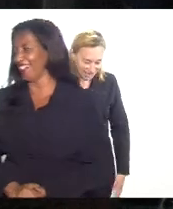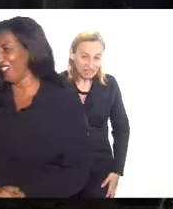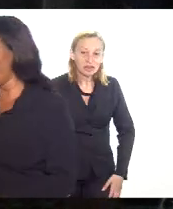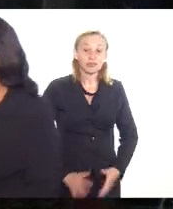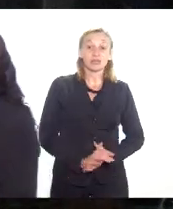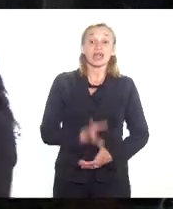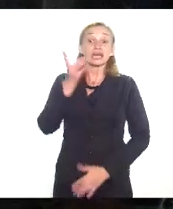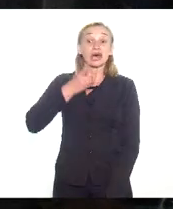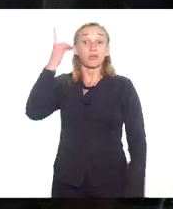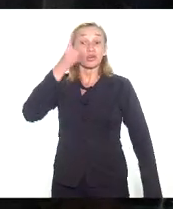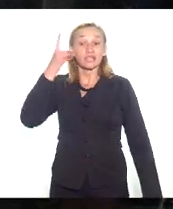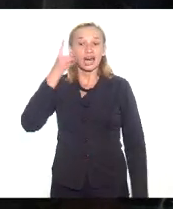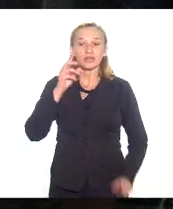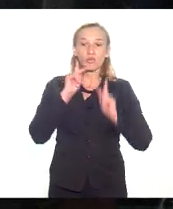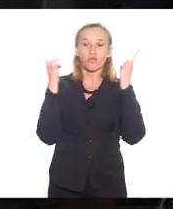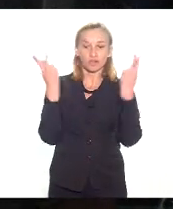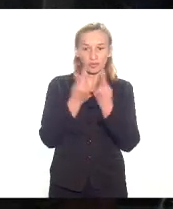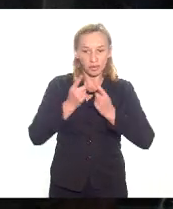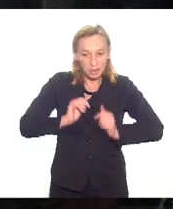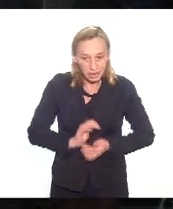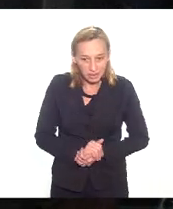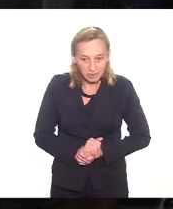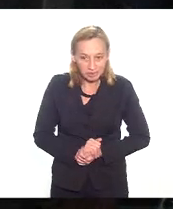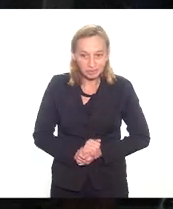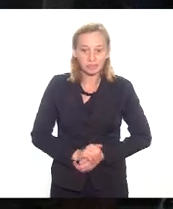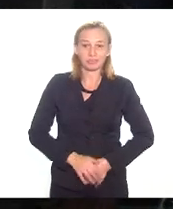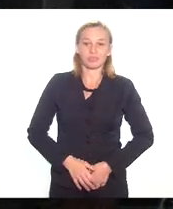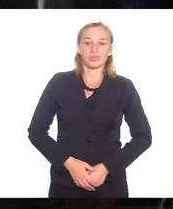Deputado Vandro Família.